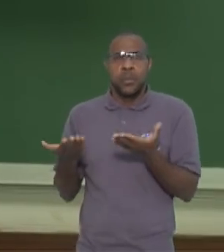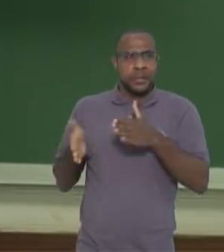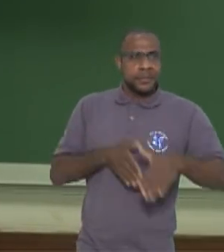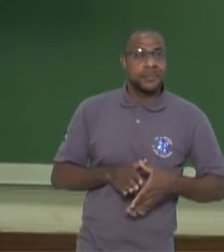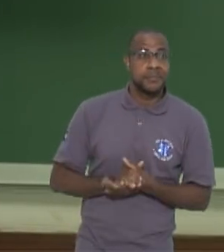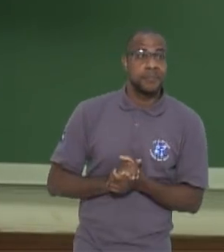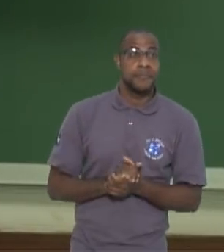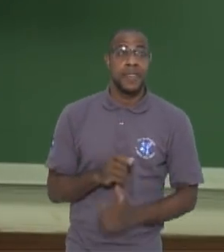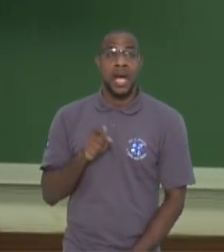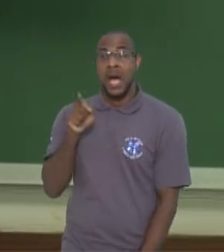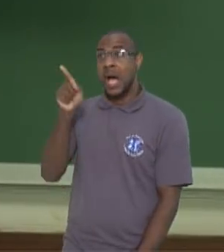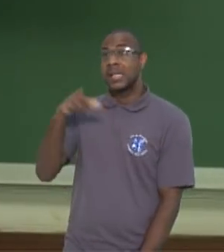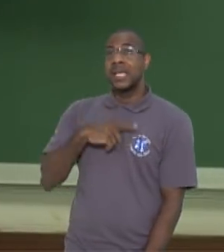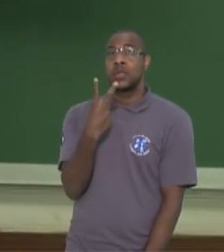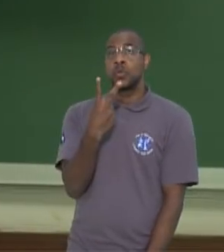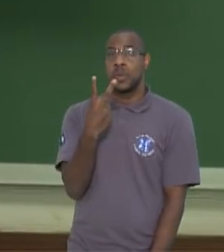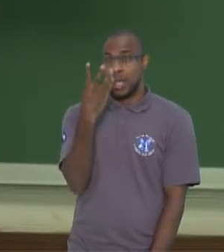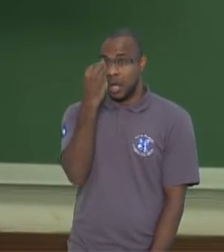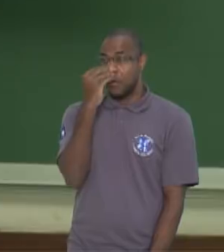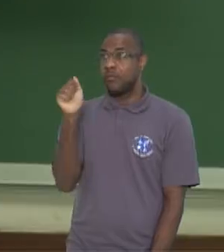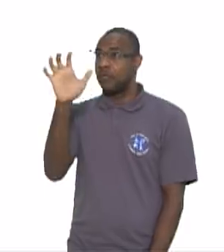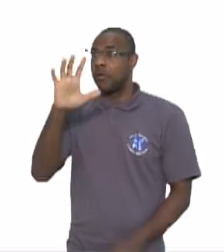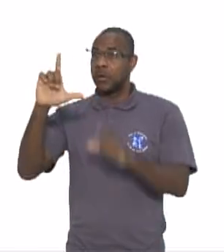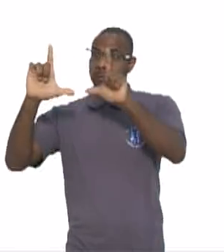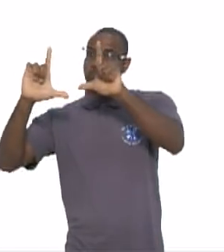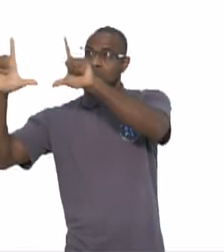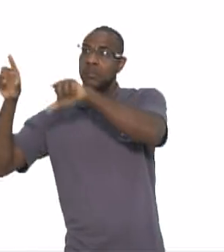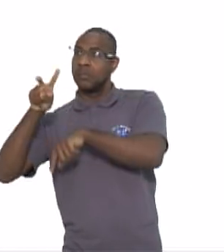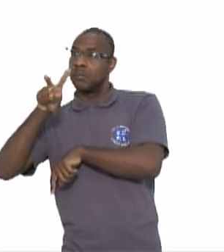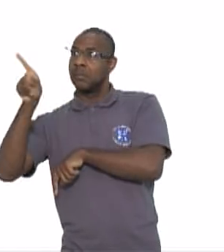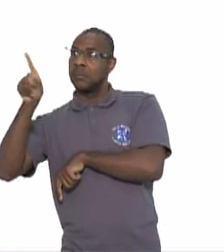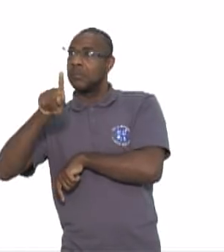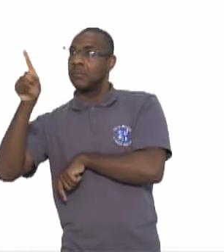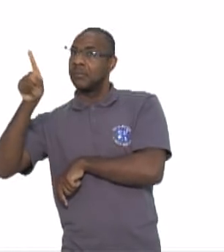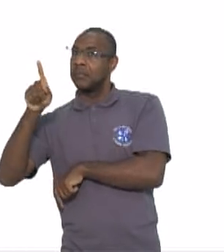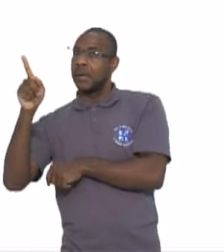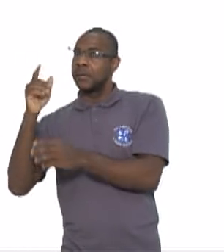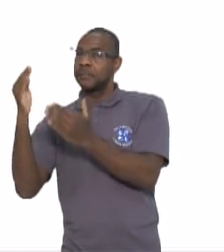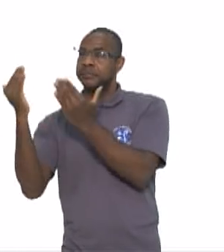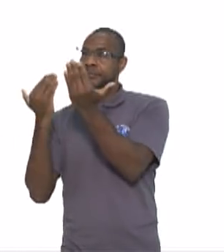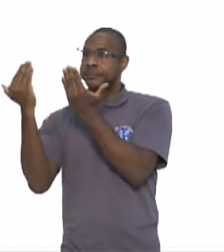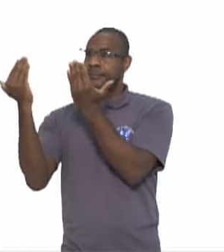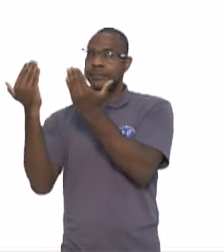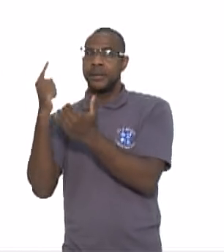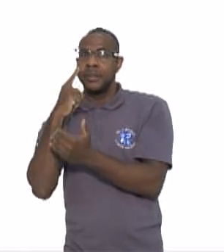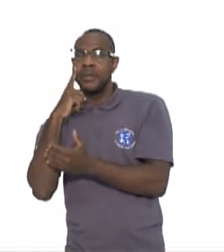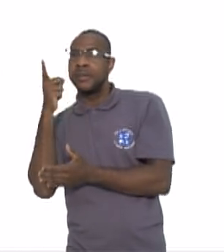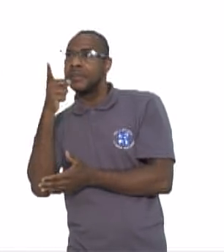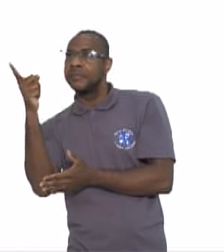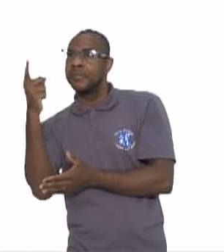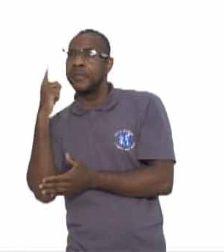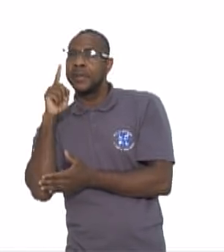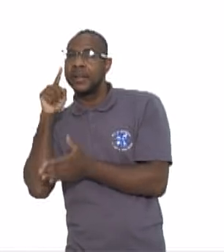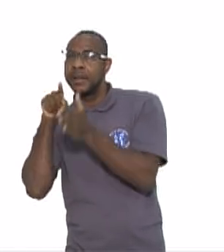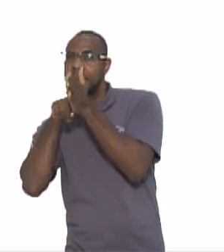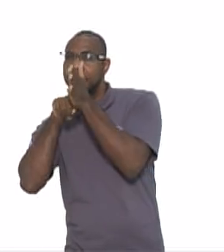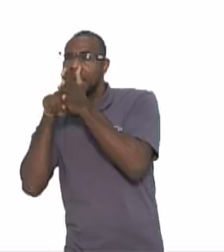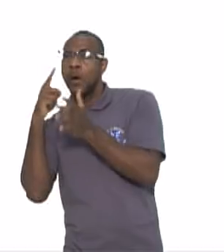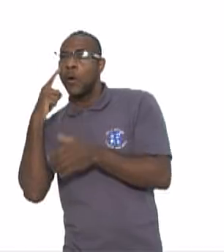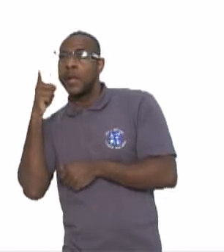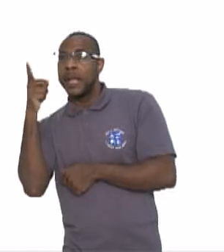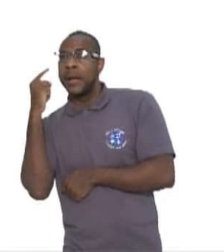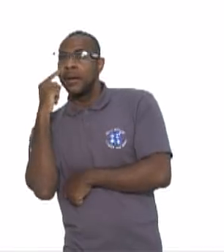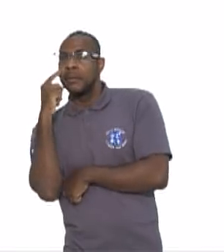Então aqui eu trouxe duas imagens, vamos analisar então. Lembrando que a descrição, né, que eu faço visual é